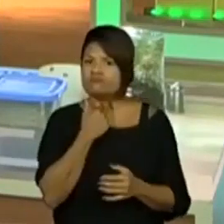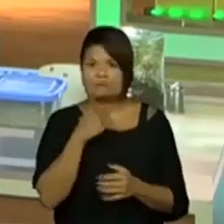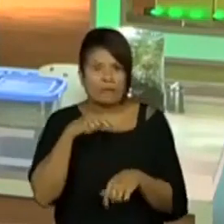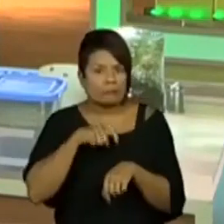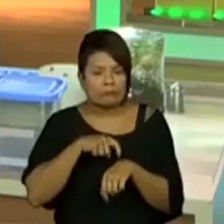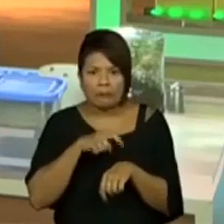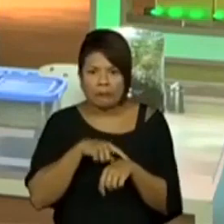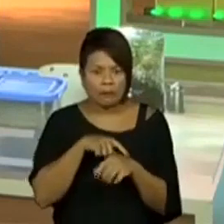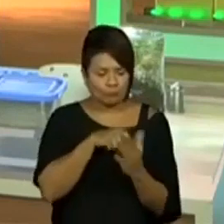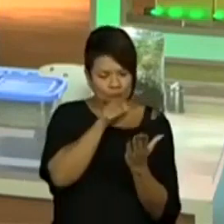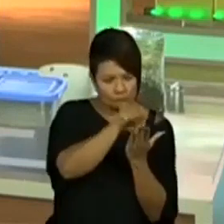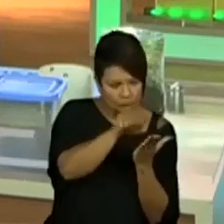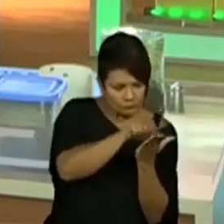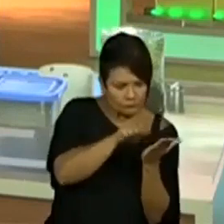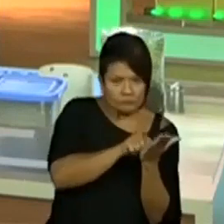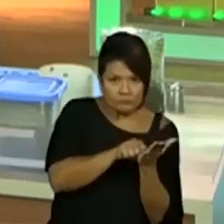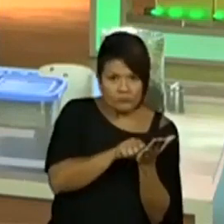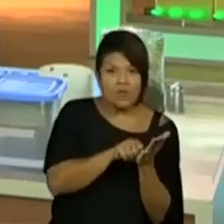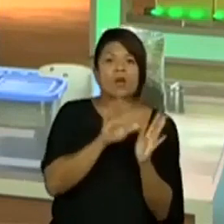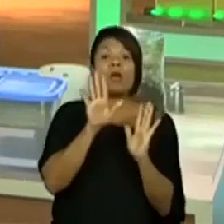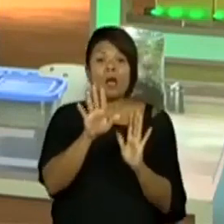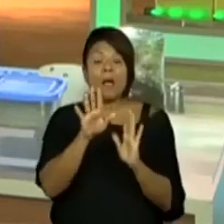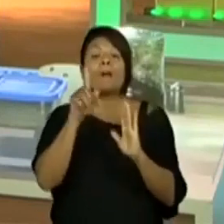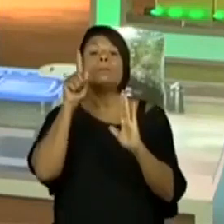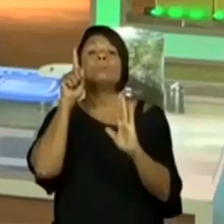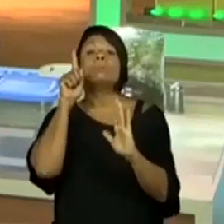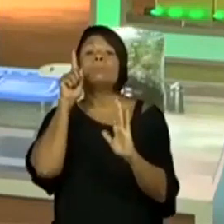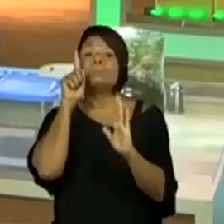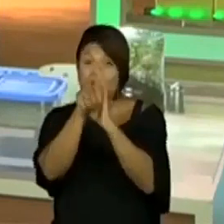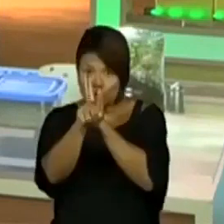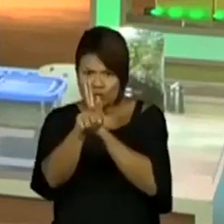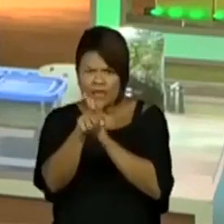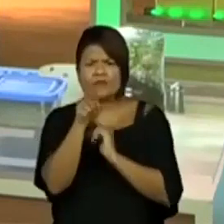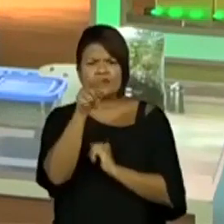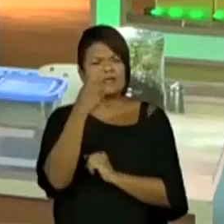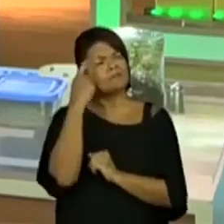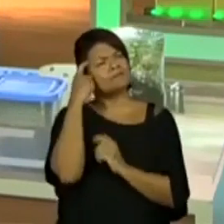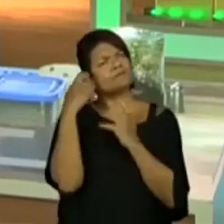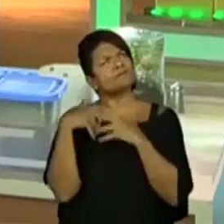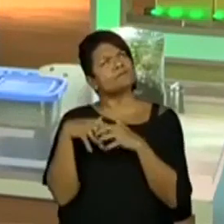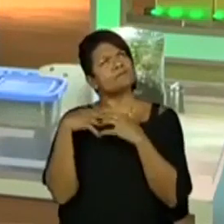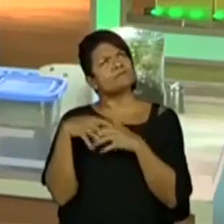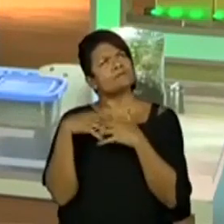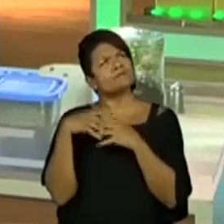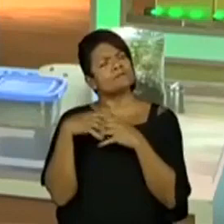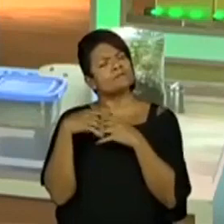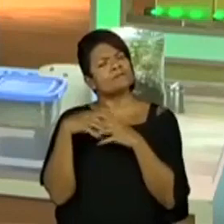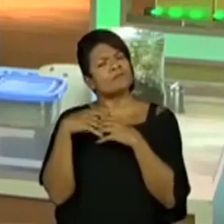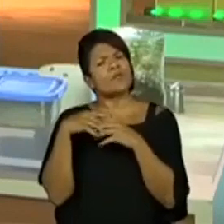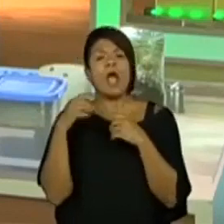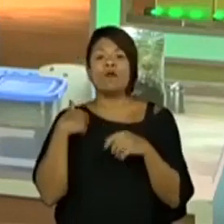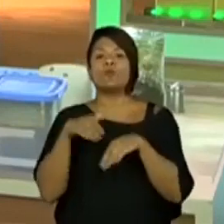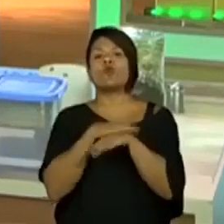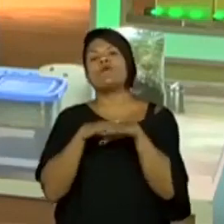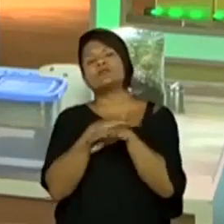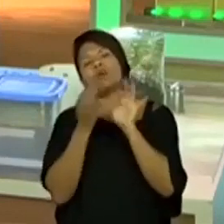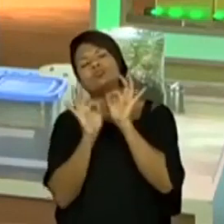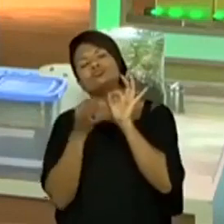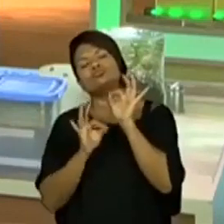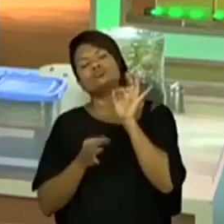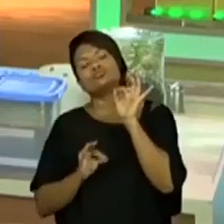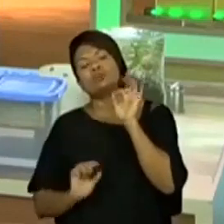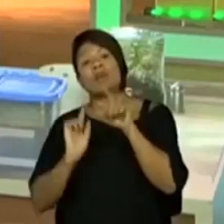essa perguntinha aí no ar e depois de tudo que a gente vai conversar aqui hoje, você amplia o seu registro. Tá